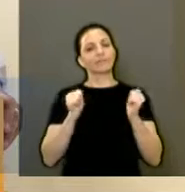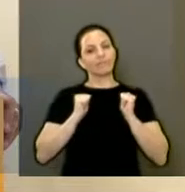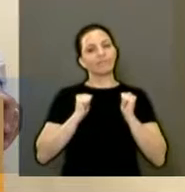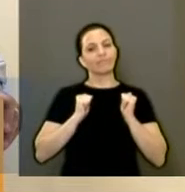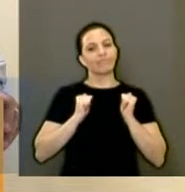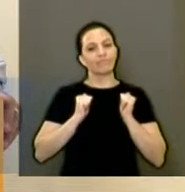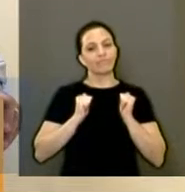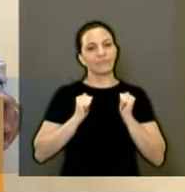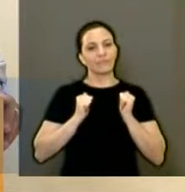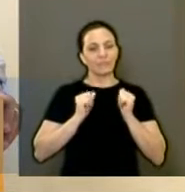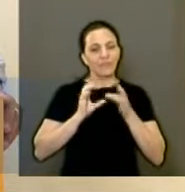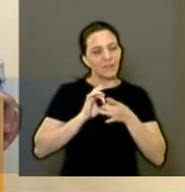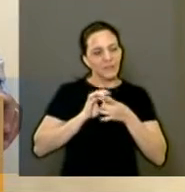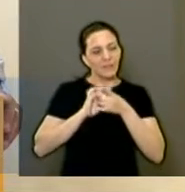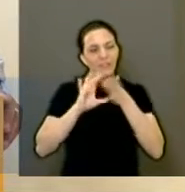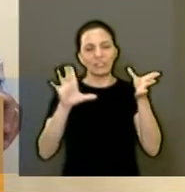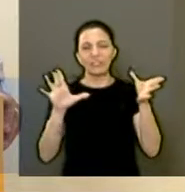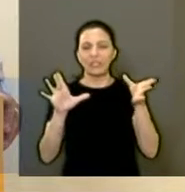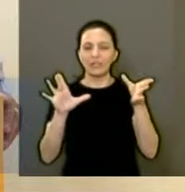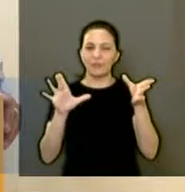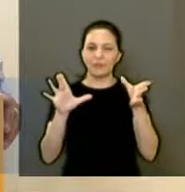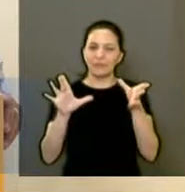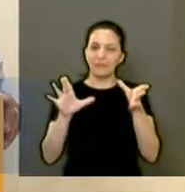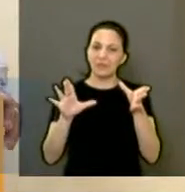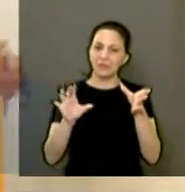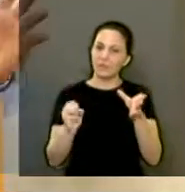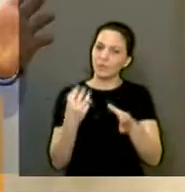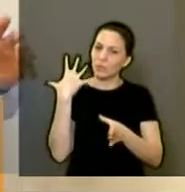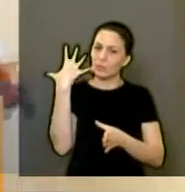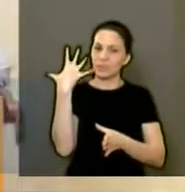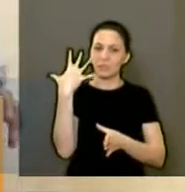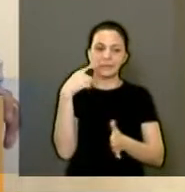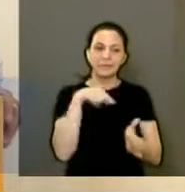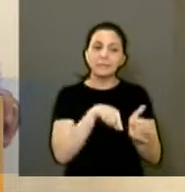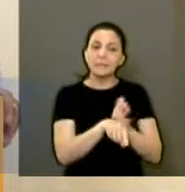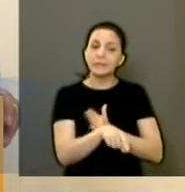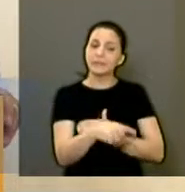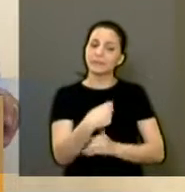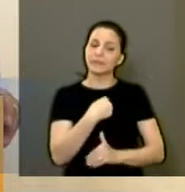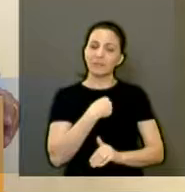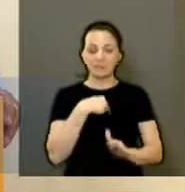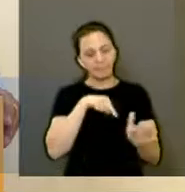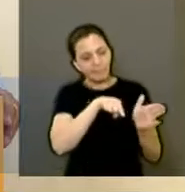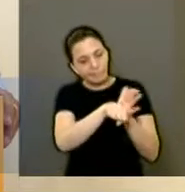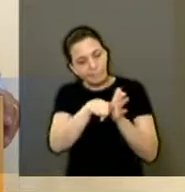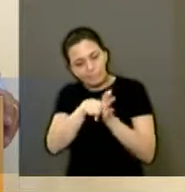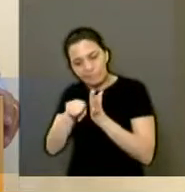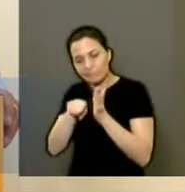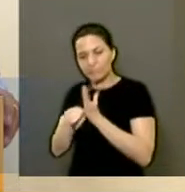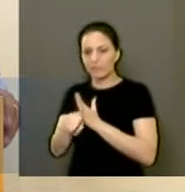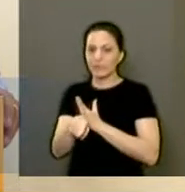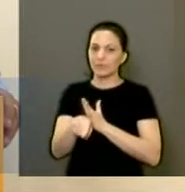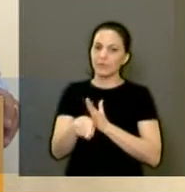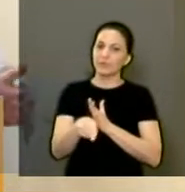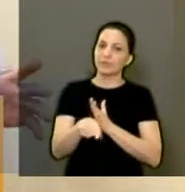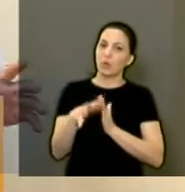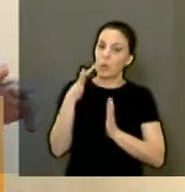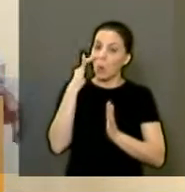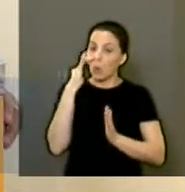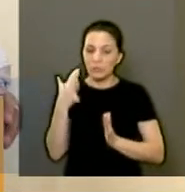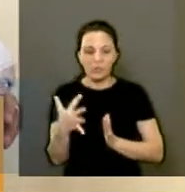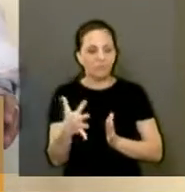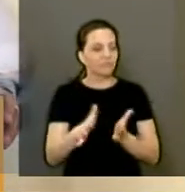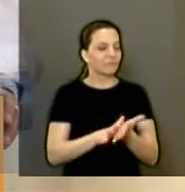engolindo ou deixando a água correr é uma pergunta que eu faço não estou acusando ninguém é uma